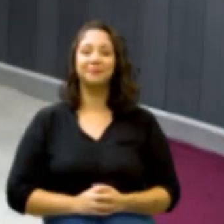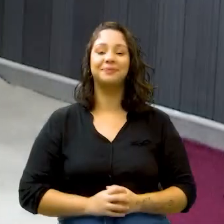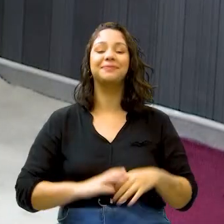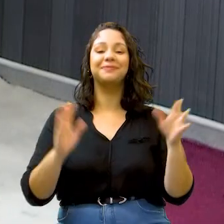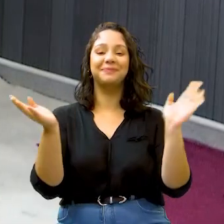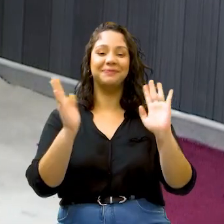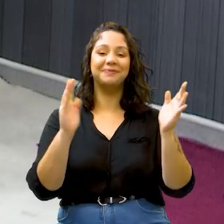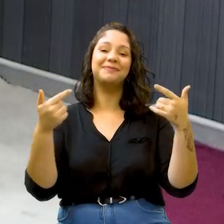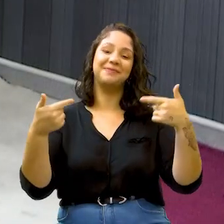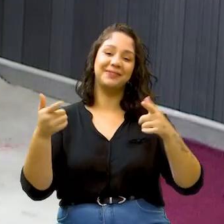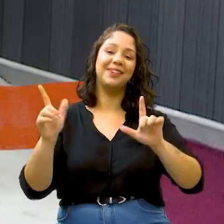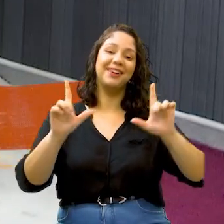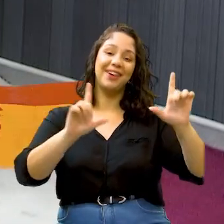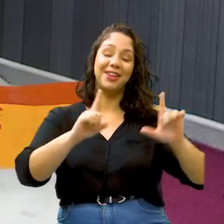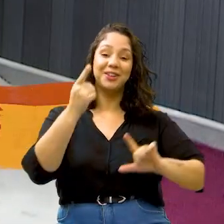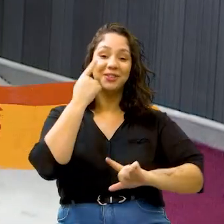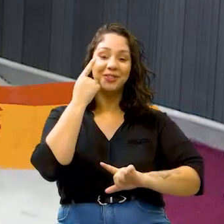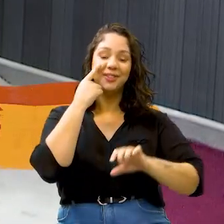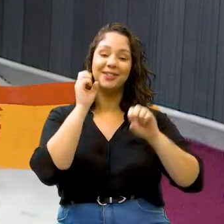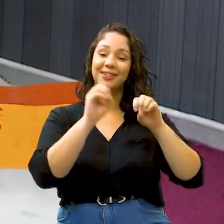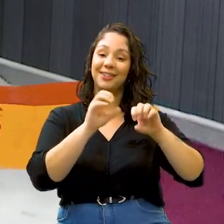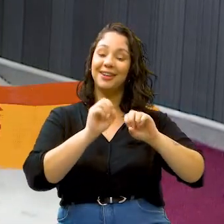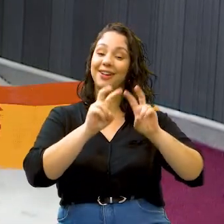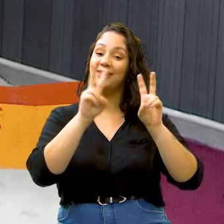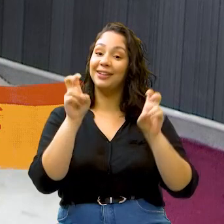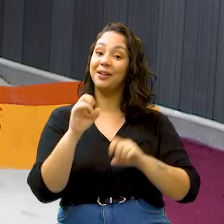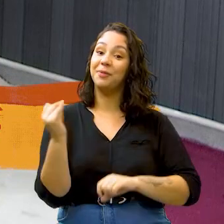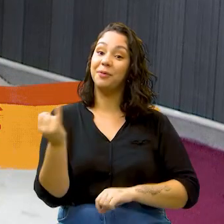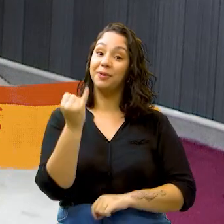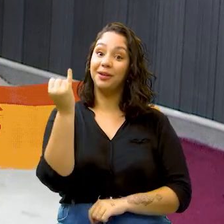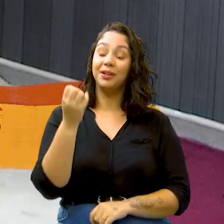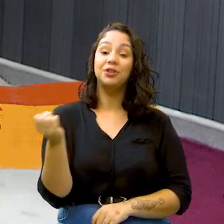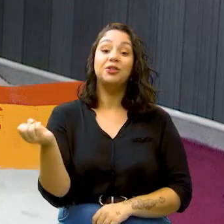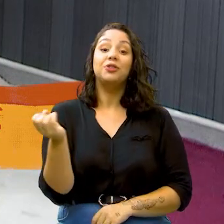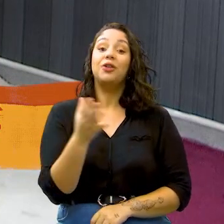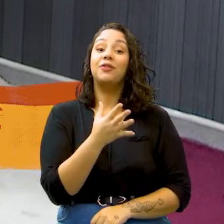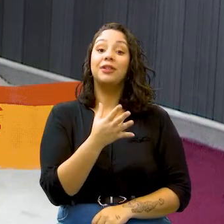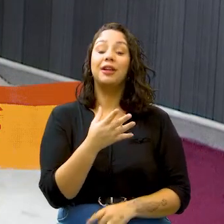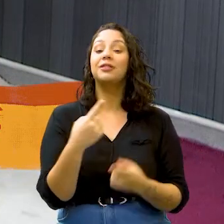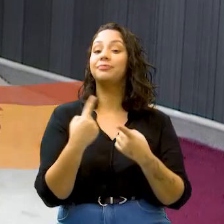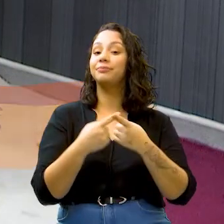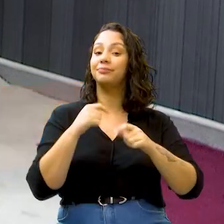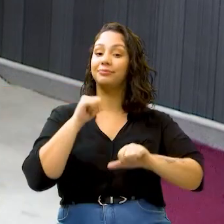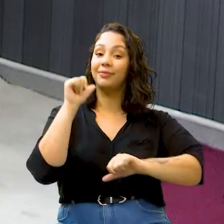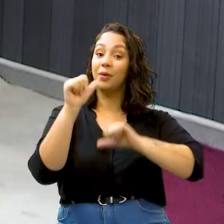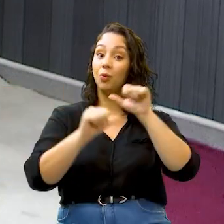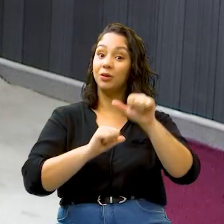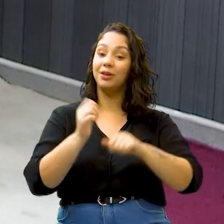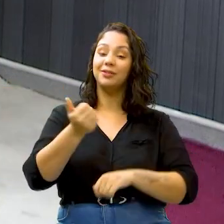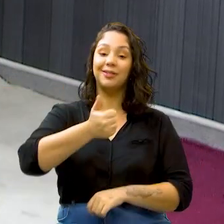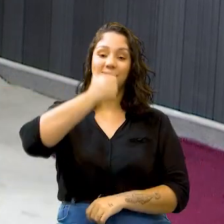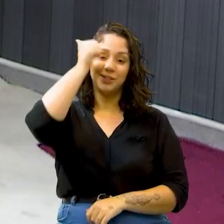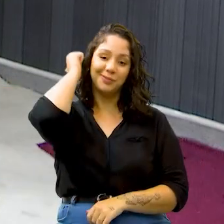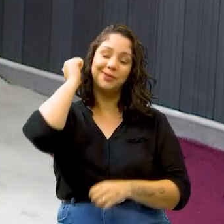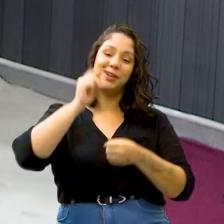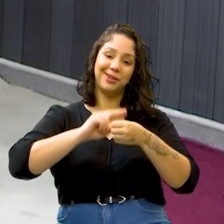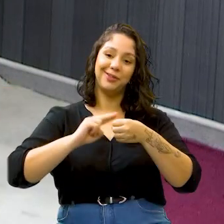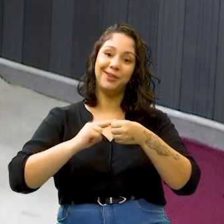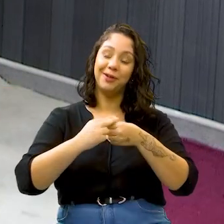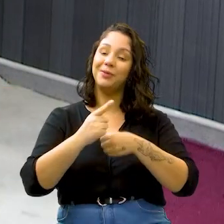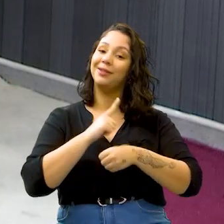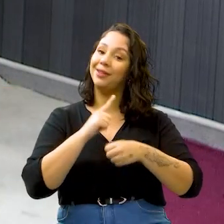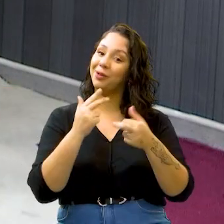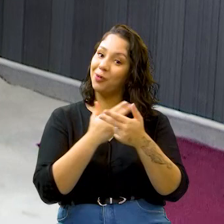bom é o quadro de olho na educação e olha só hoje assunto importante novidades porque tem mudanças aí no